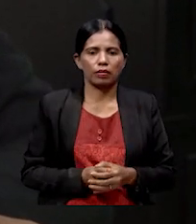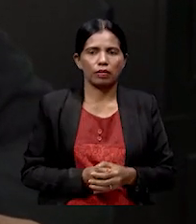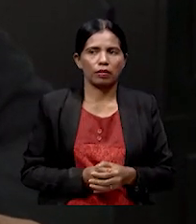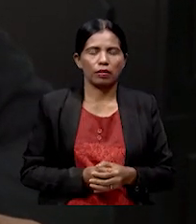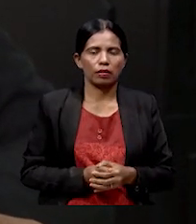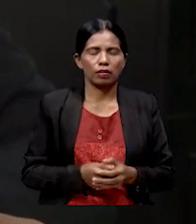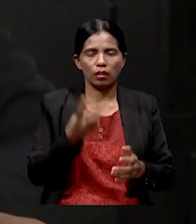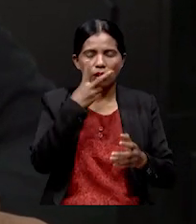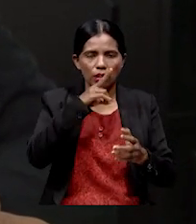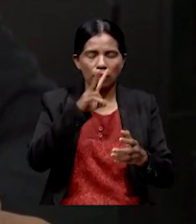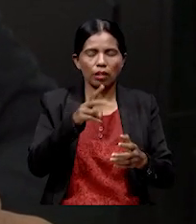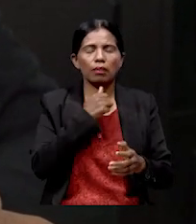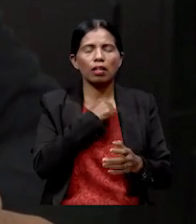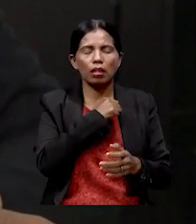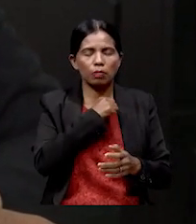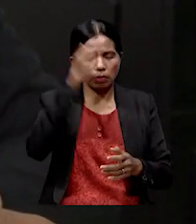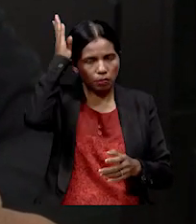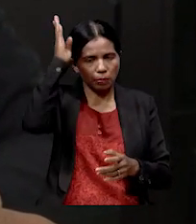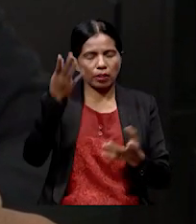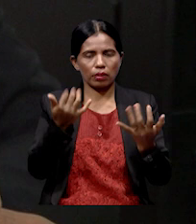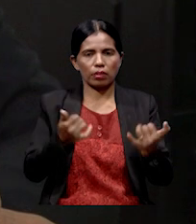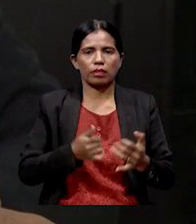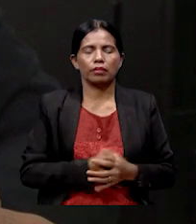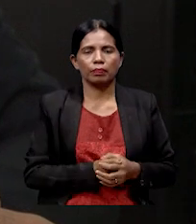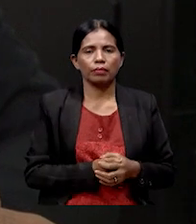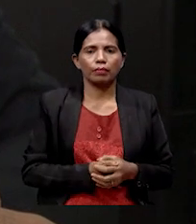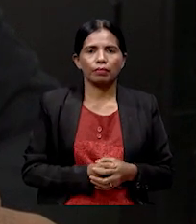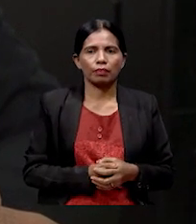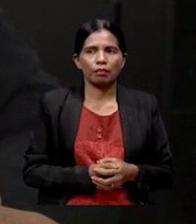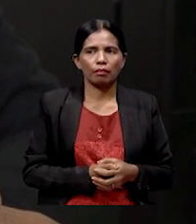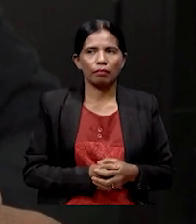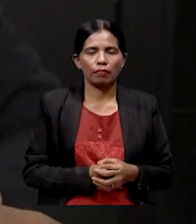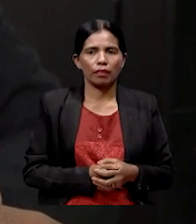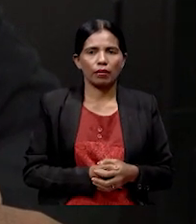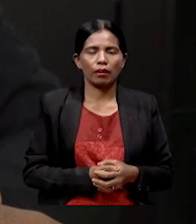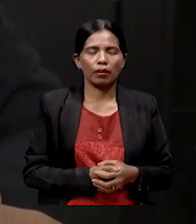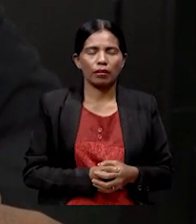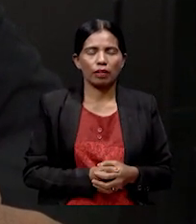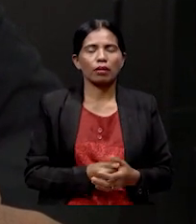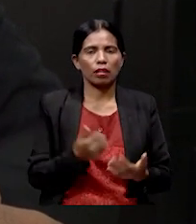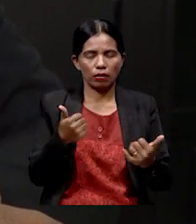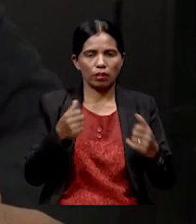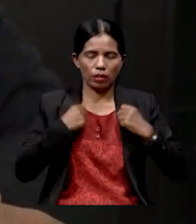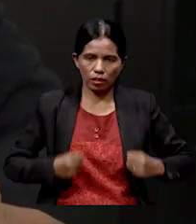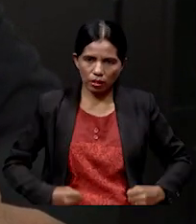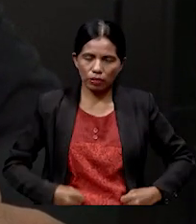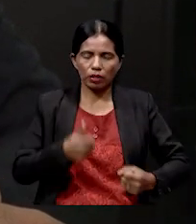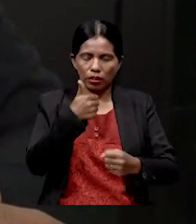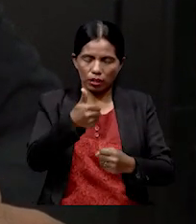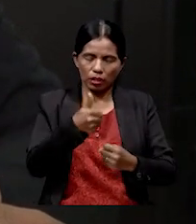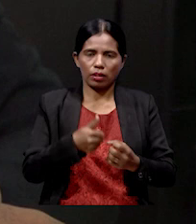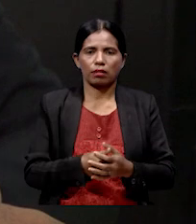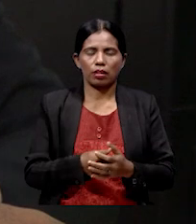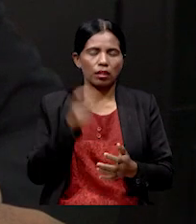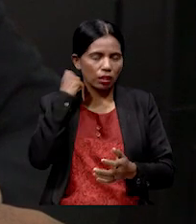lebih kondisaun ambispo nia atual agora, o ainda ver, condição começa a estar o filo fale, tensão controla o